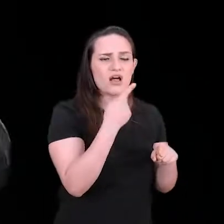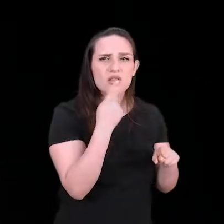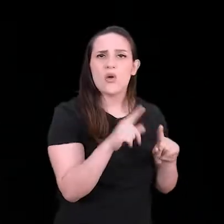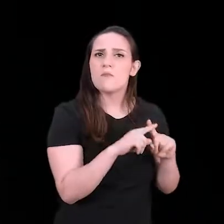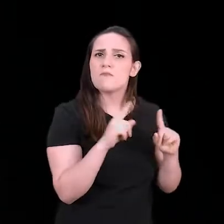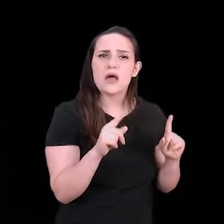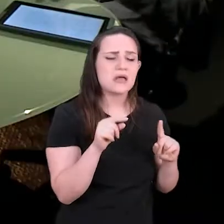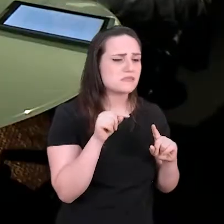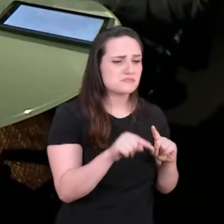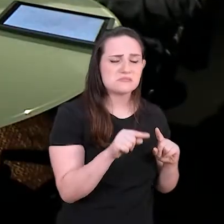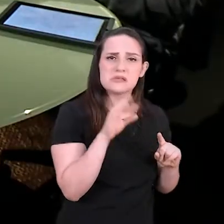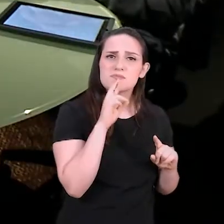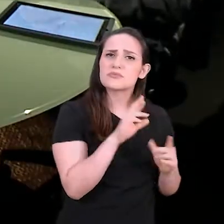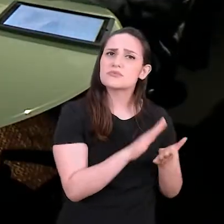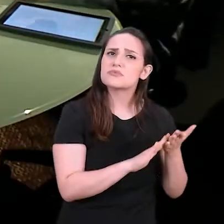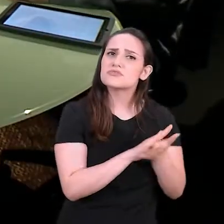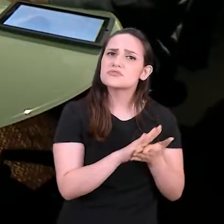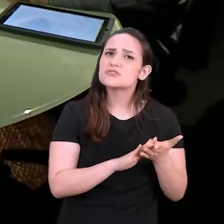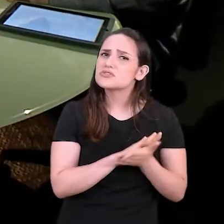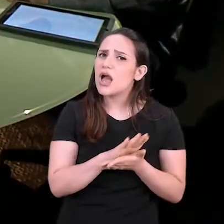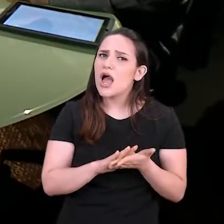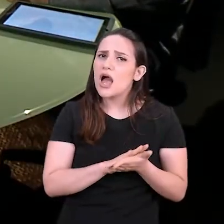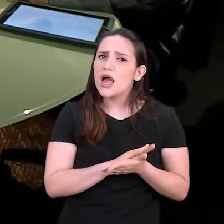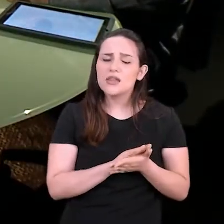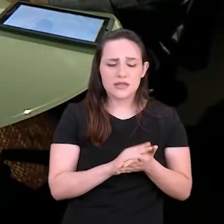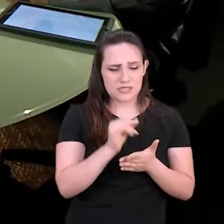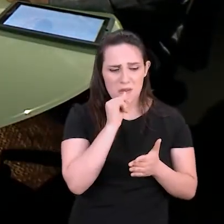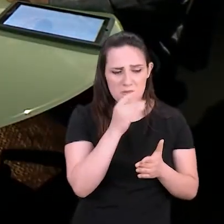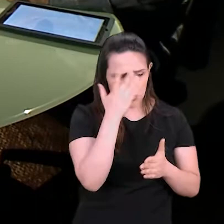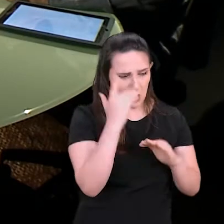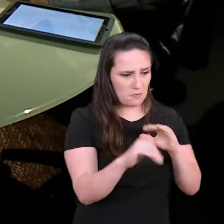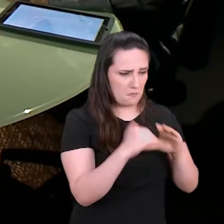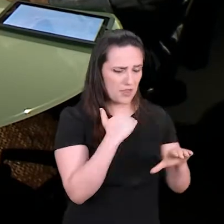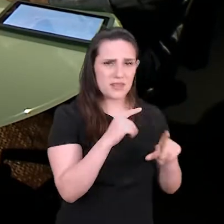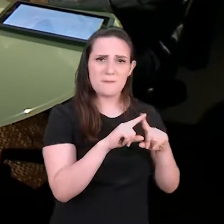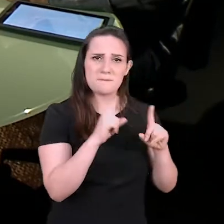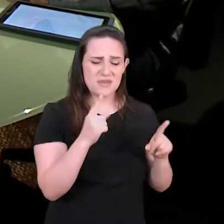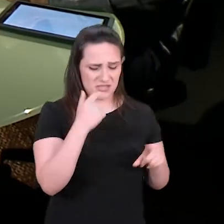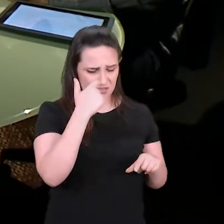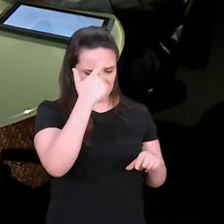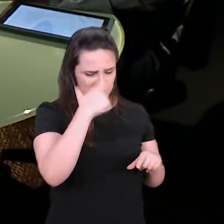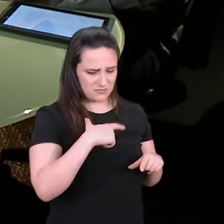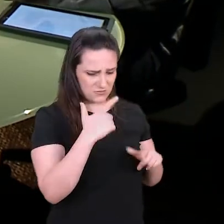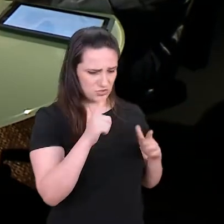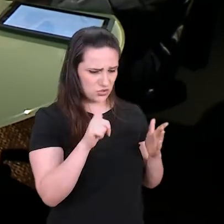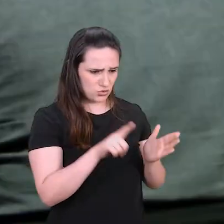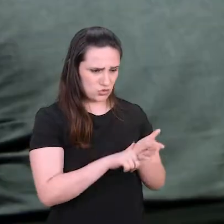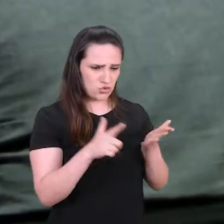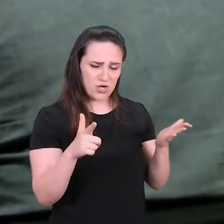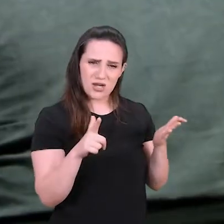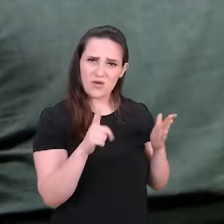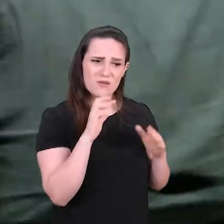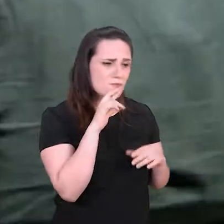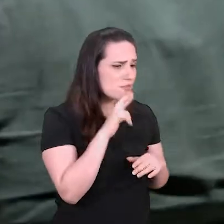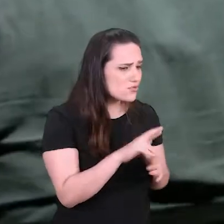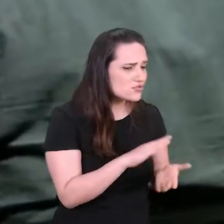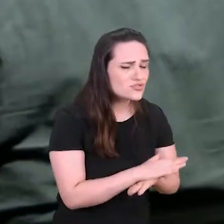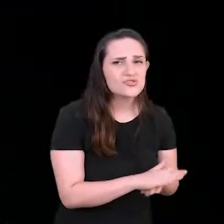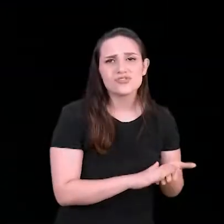pessoas que estavam tanto na transmissão quanto na administração da página ali.